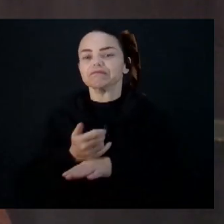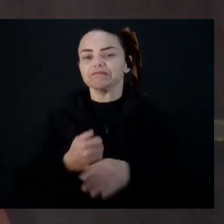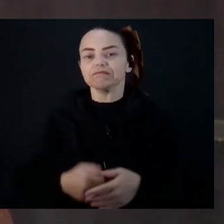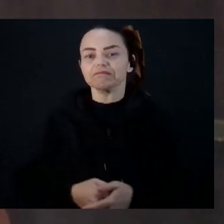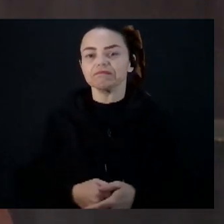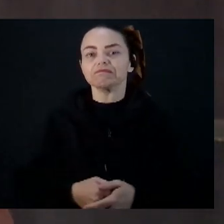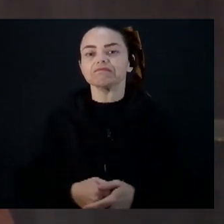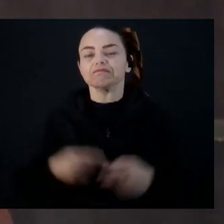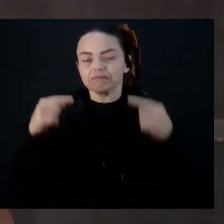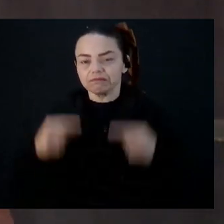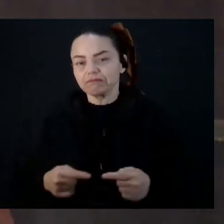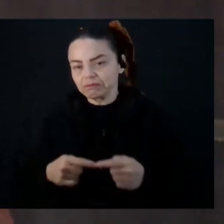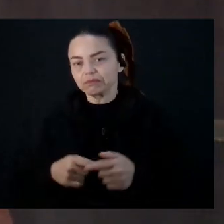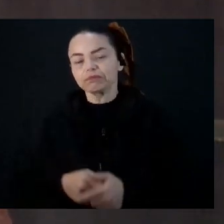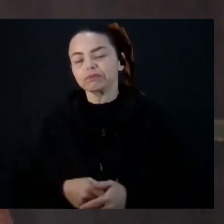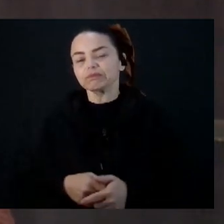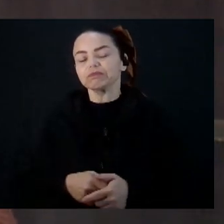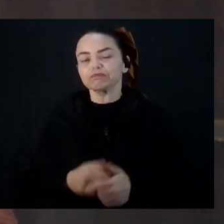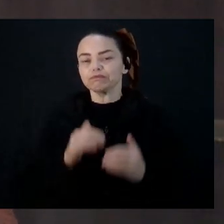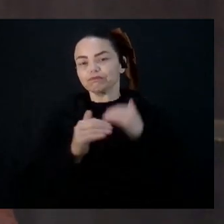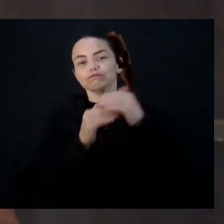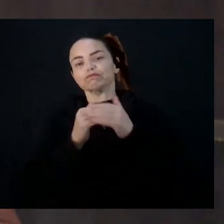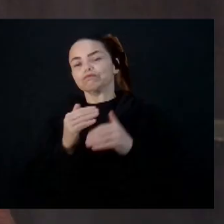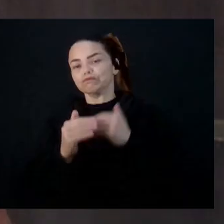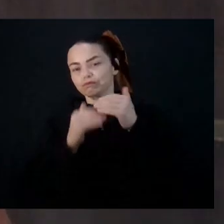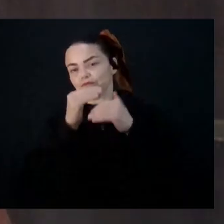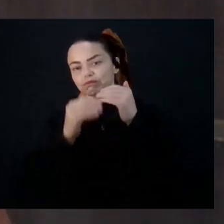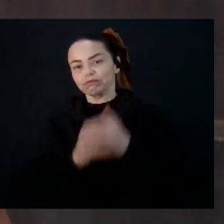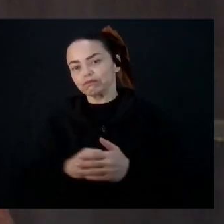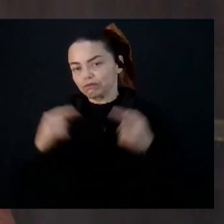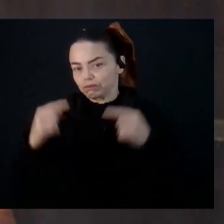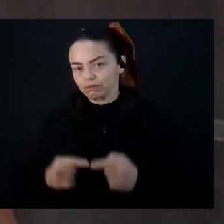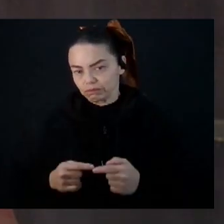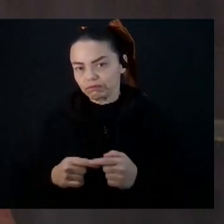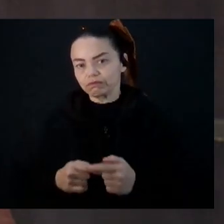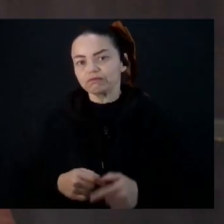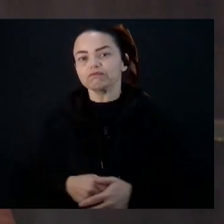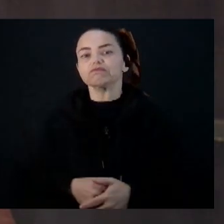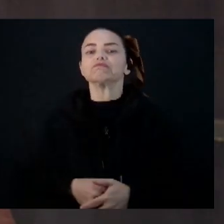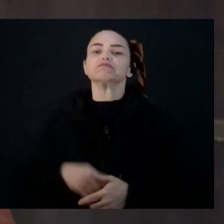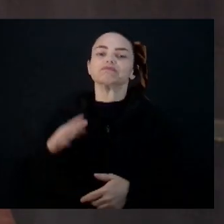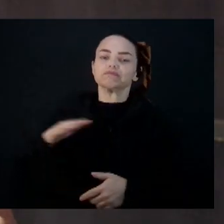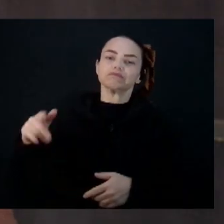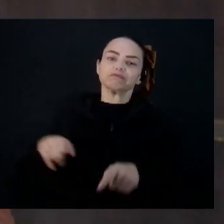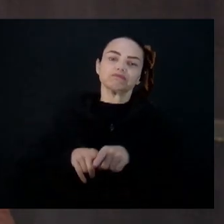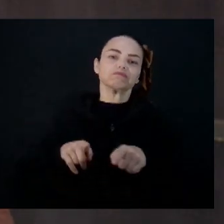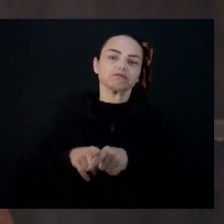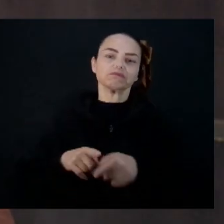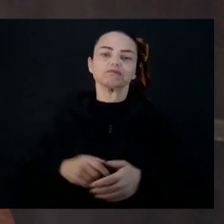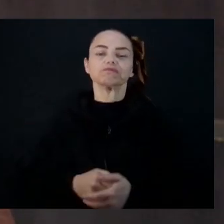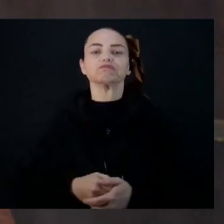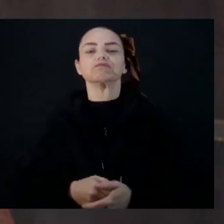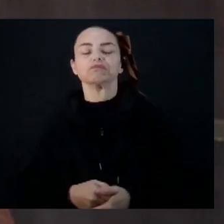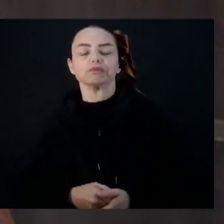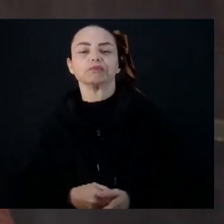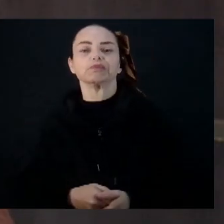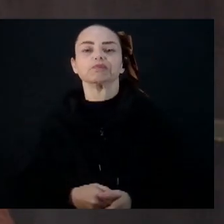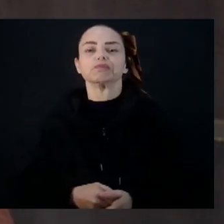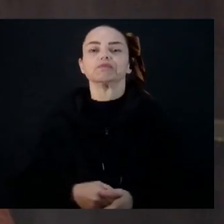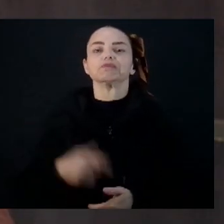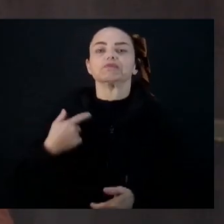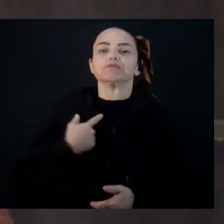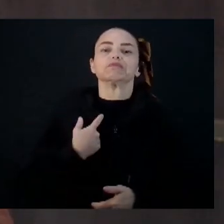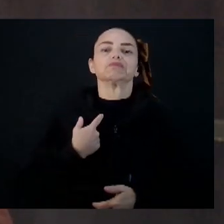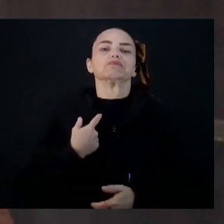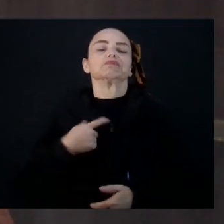desafios fazem com que a gente cresça. Exato. E nos desafios a criança vai crescer e a família também vai crescer, né? Mesmo que seja para tomar